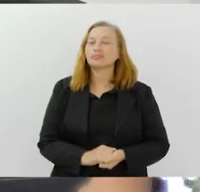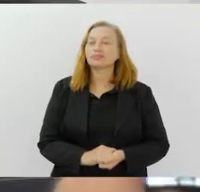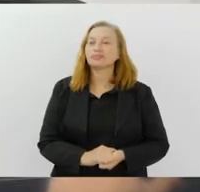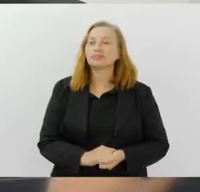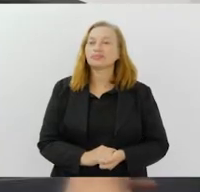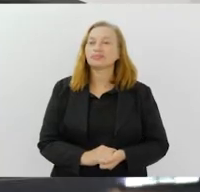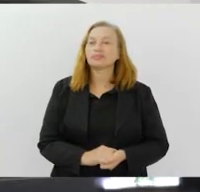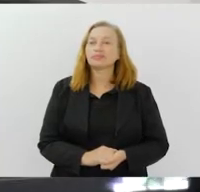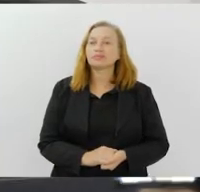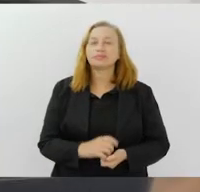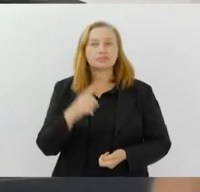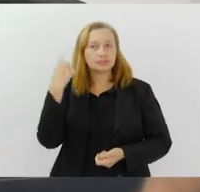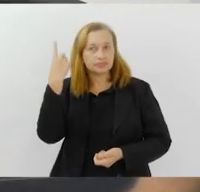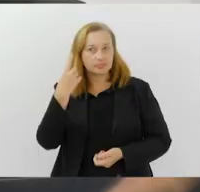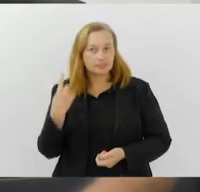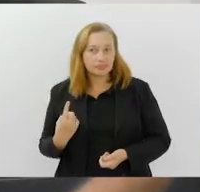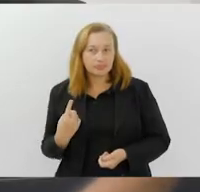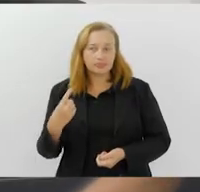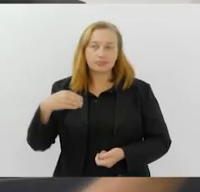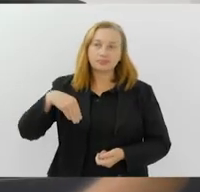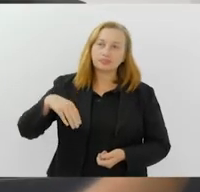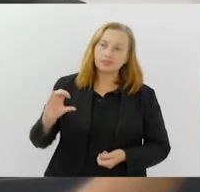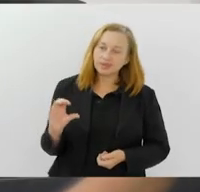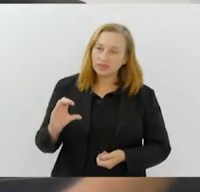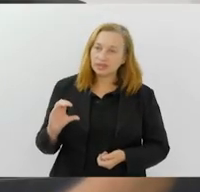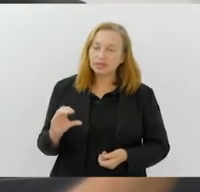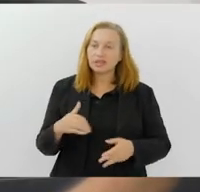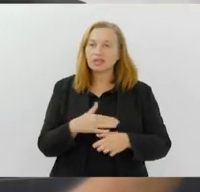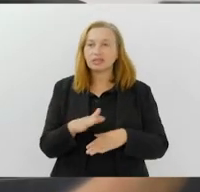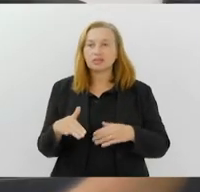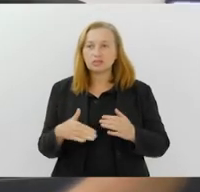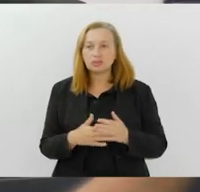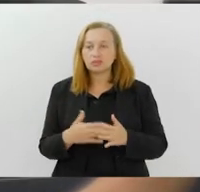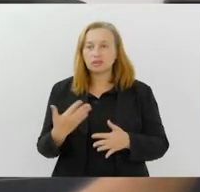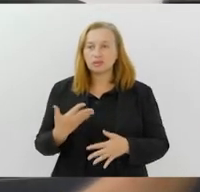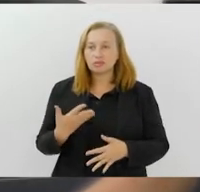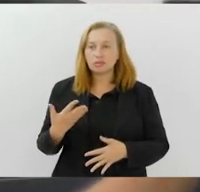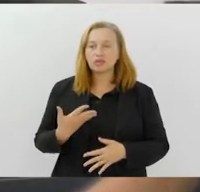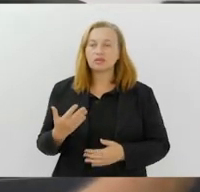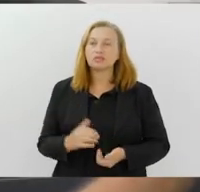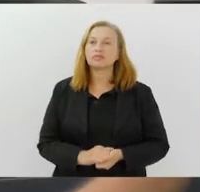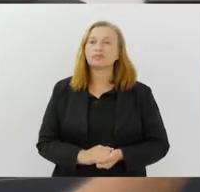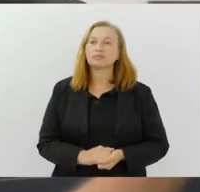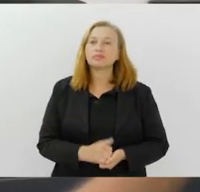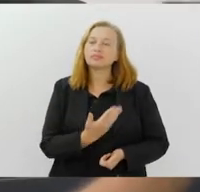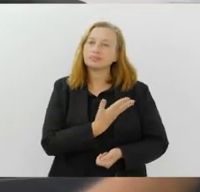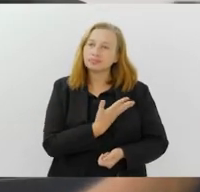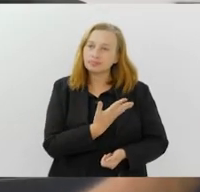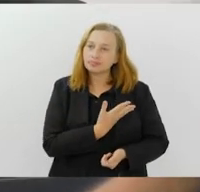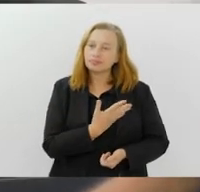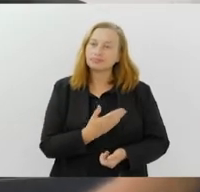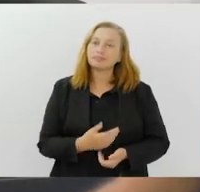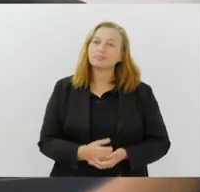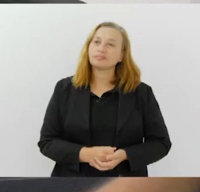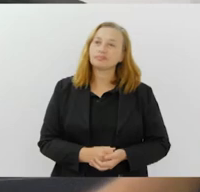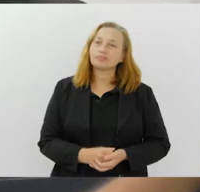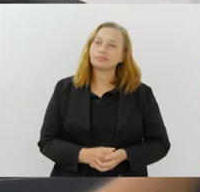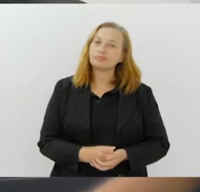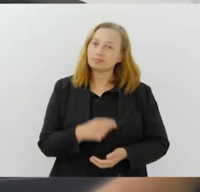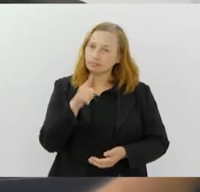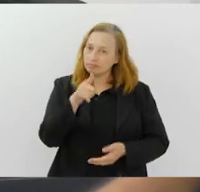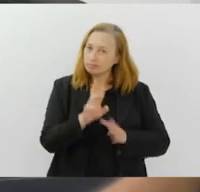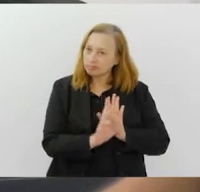saudações Dani m a tua minha querida guerreira você me